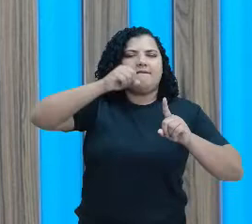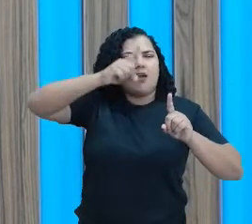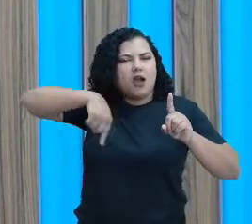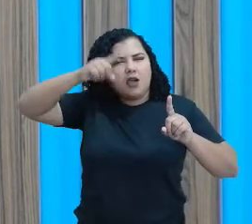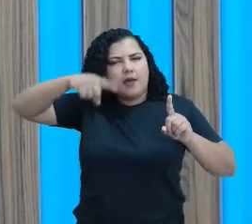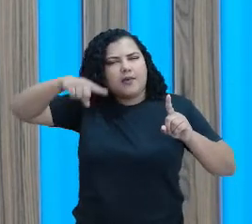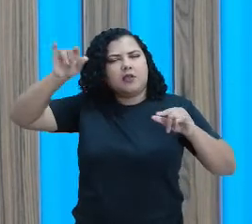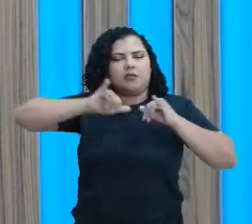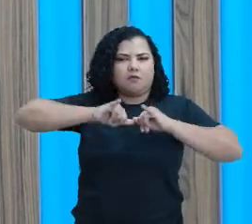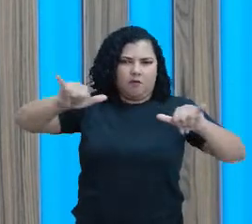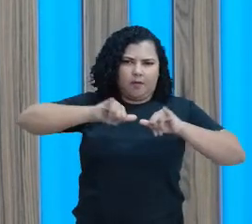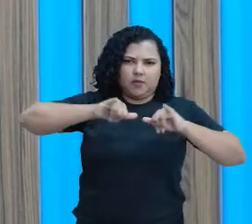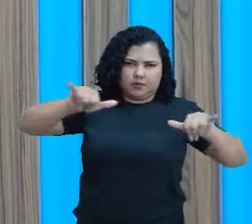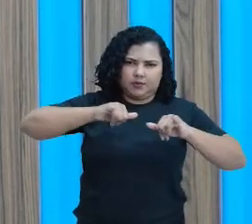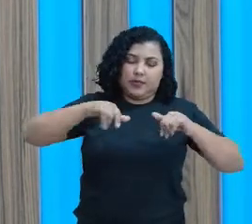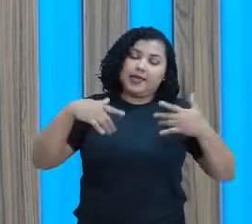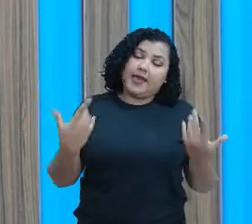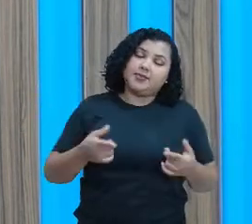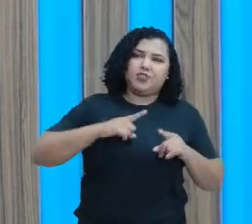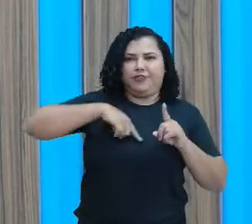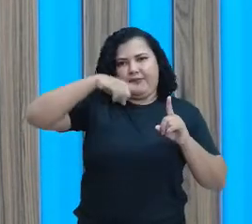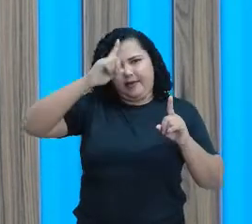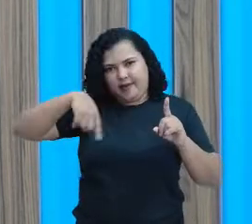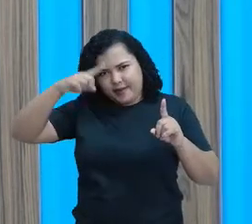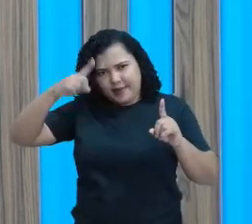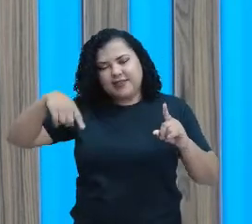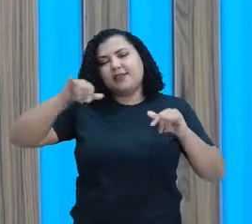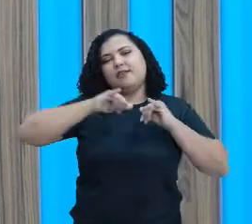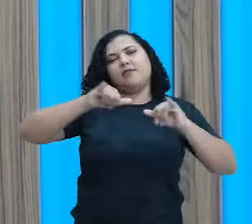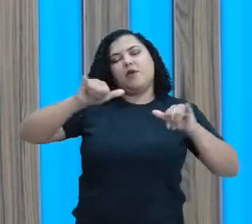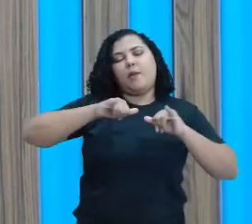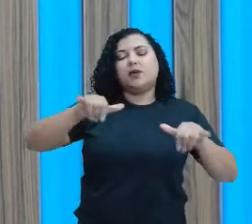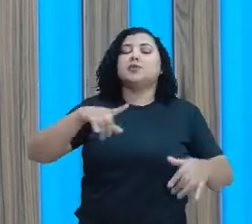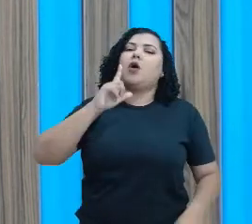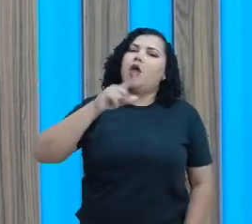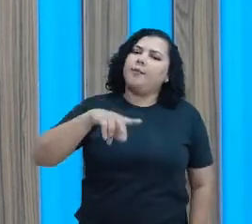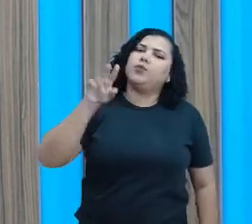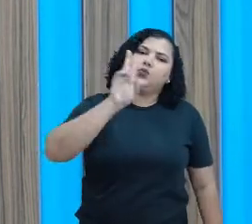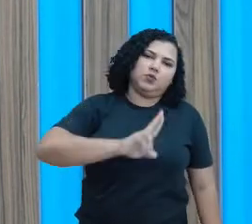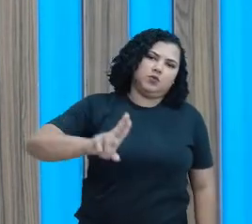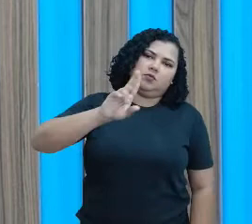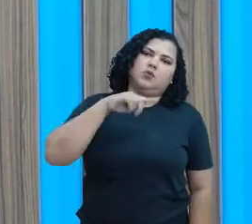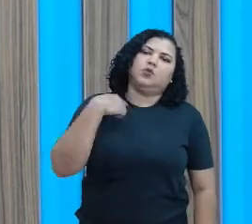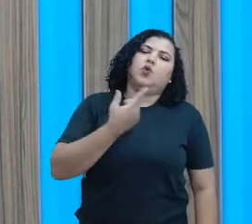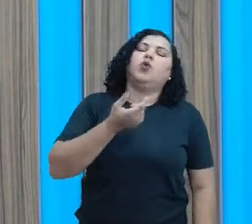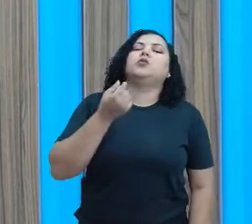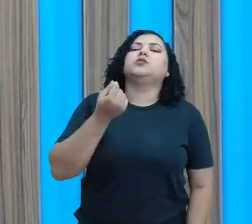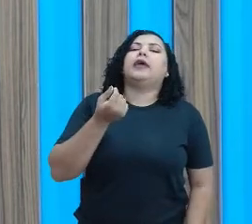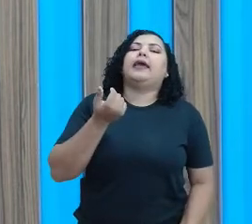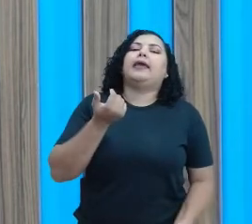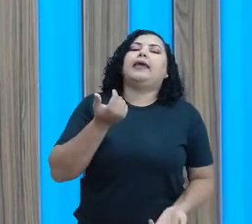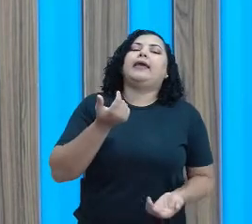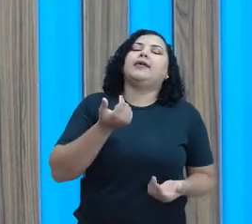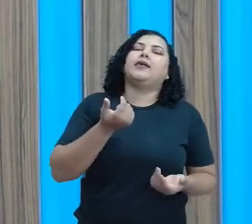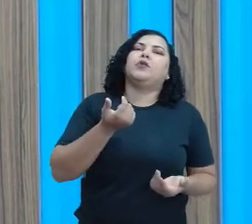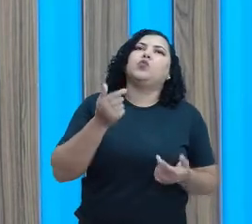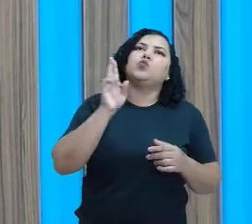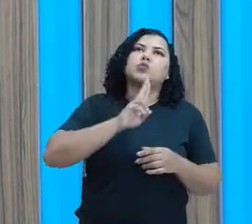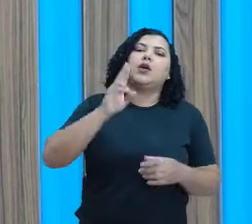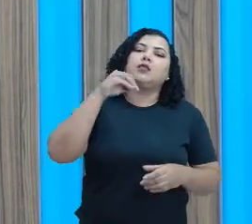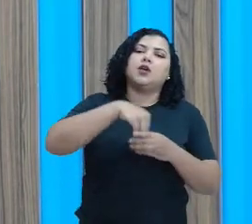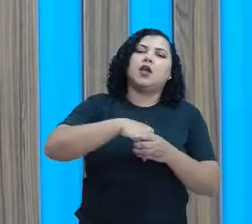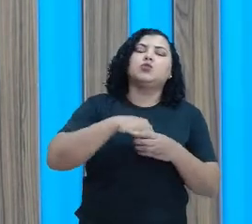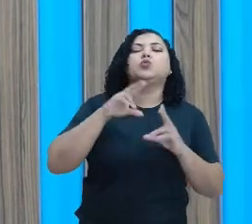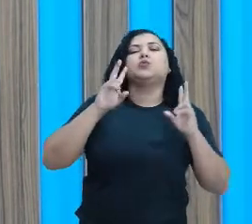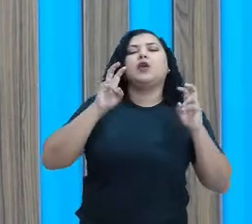variabilidade dos dados, né? E essa variabilidade dos dados é muito utilizada para a gente trabalhar com a questão de regularidade, ou